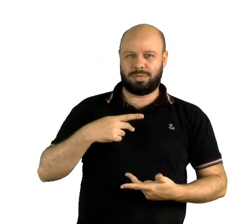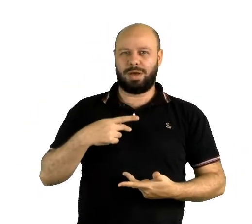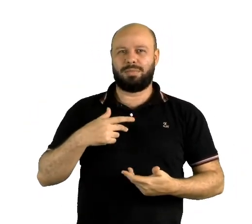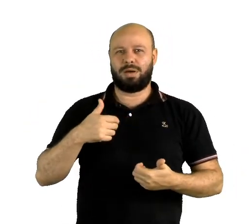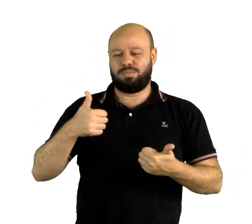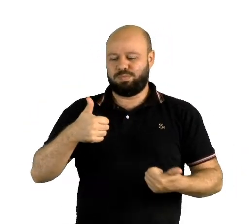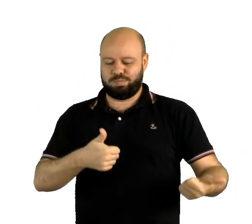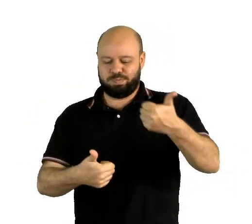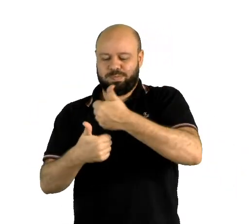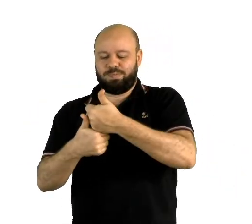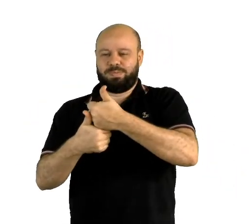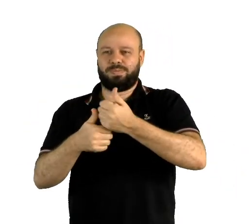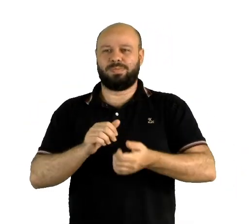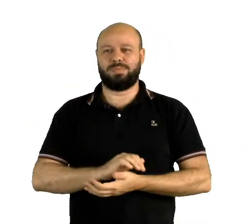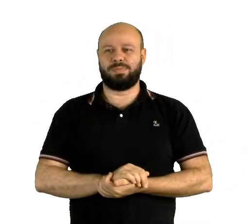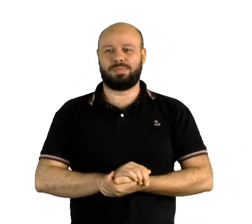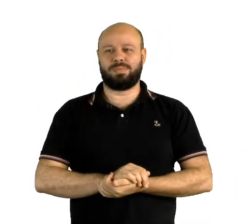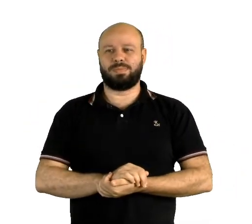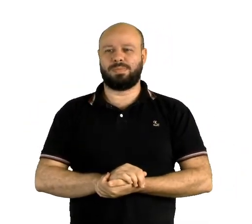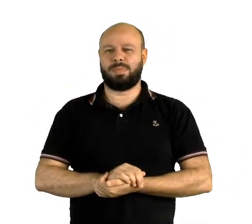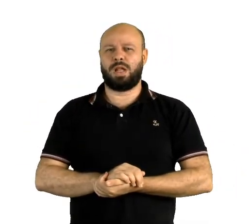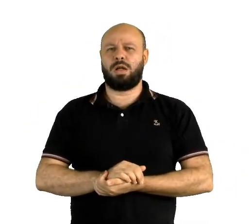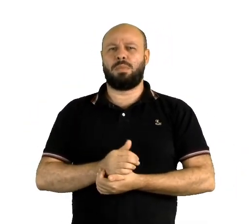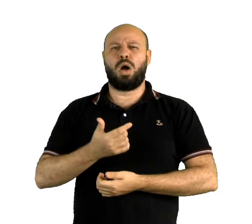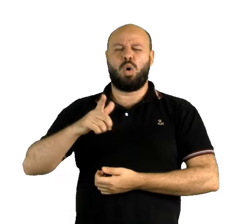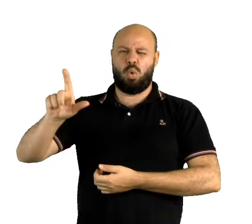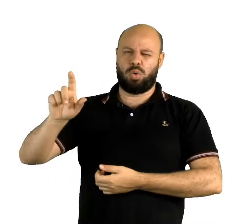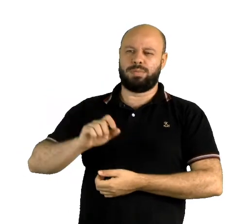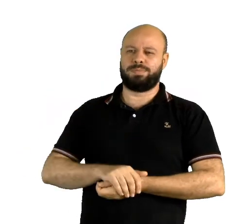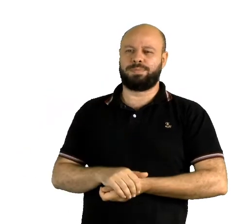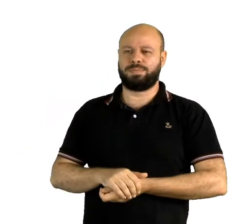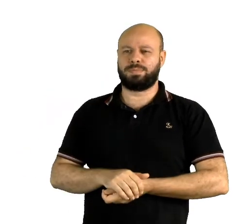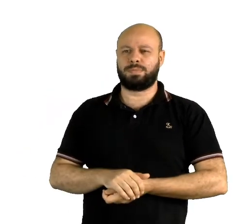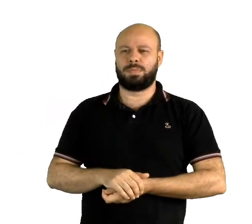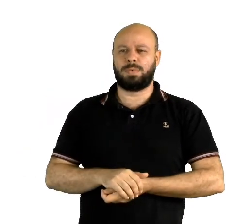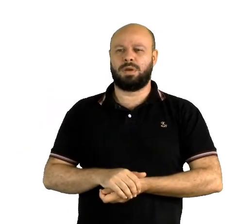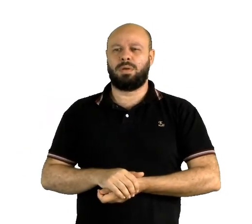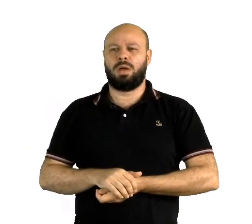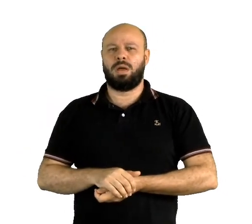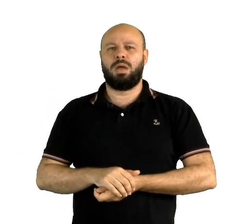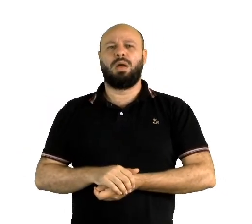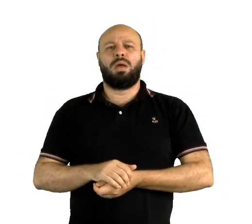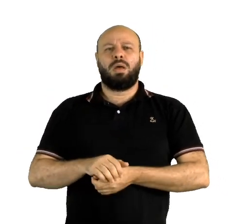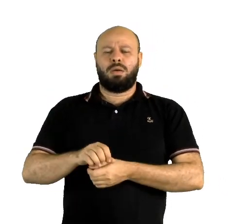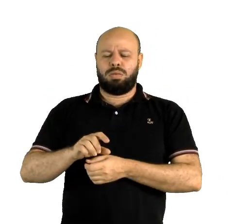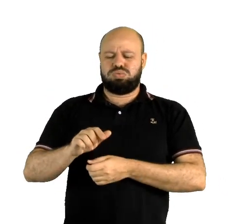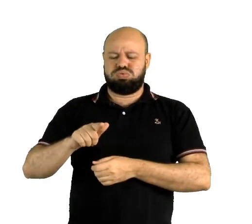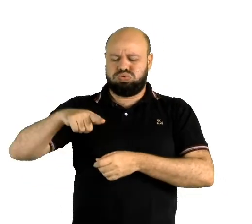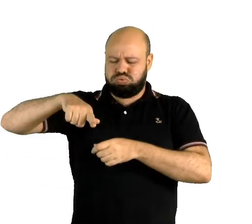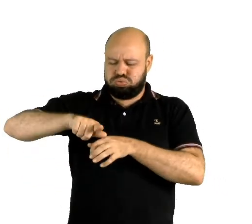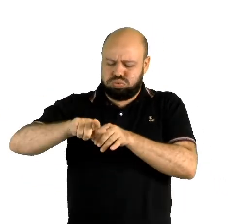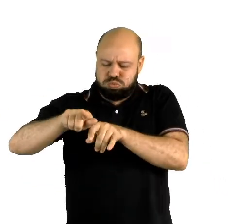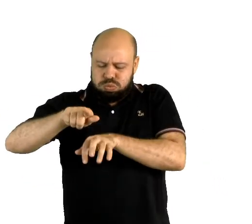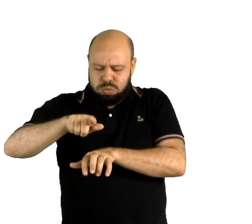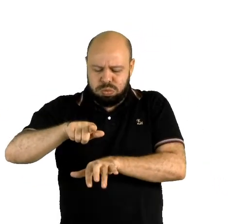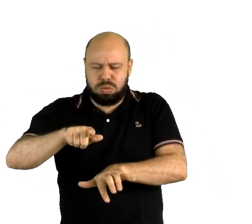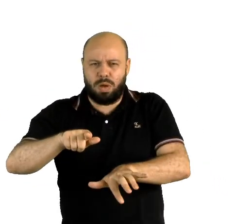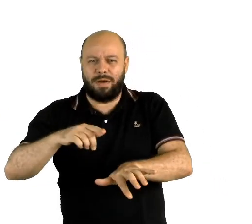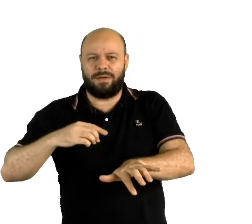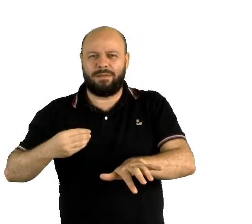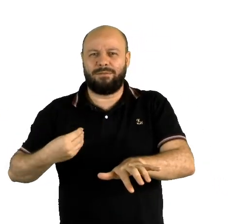Elas. Temos aí outra situação. As larvas das libélulas são exclusivamente